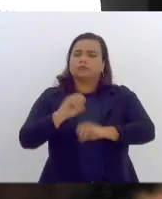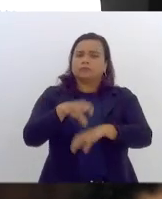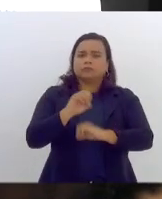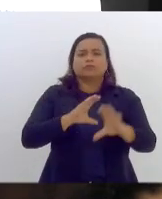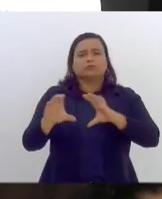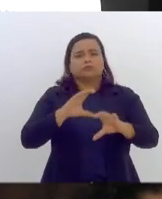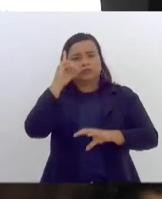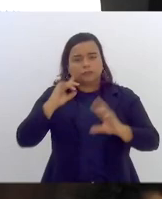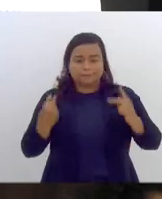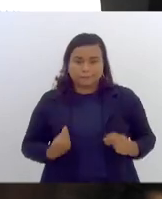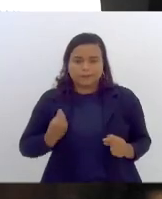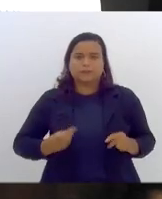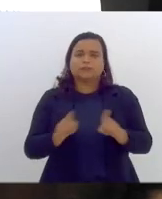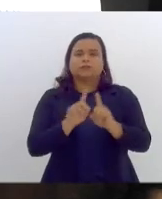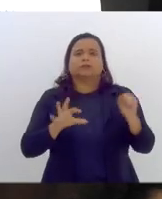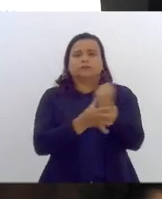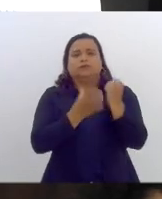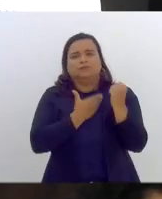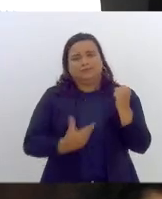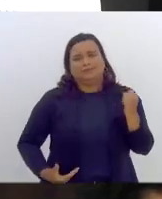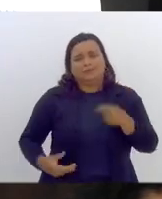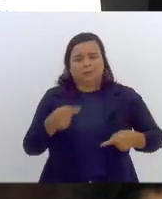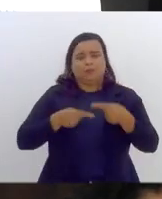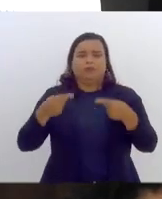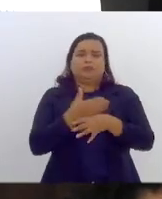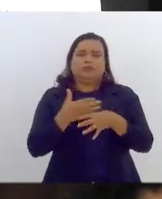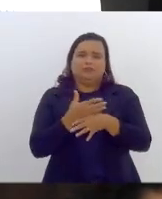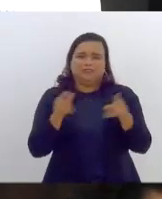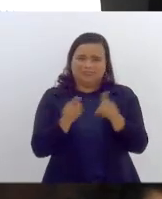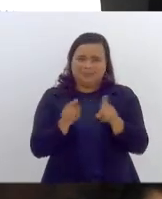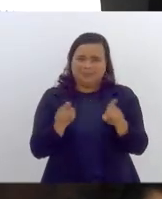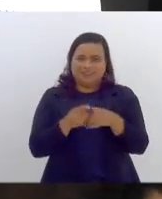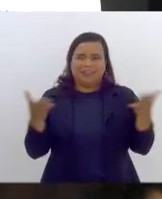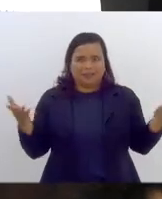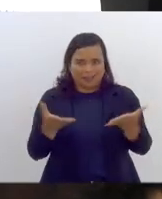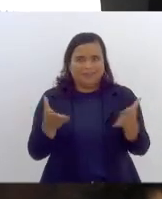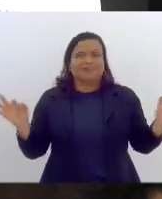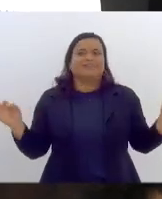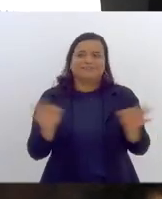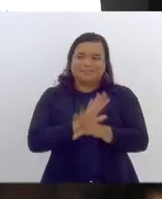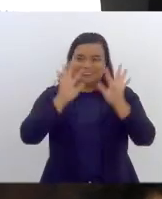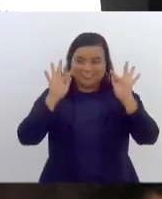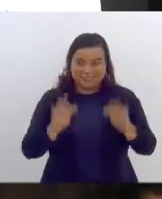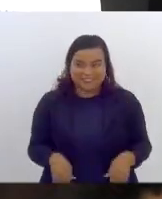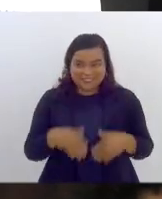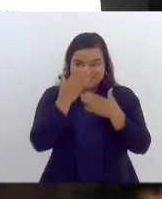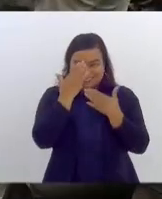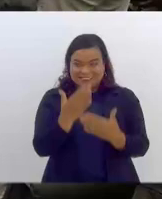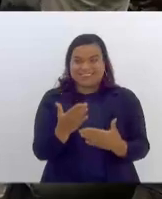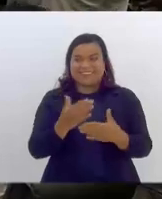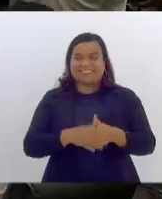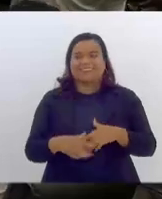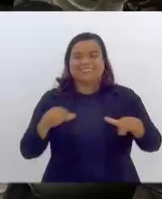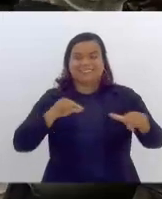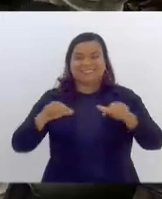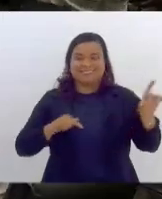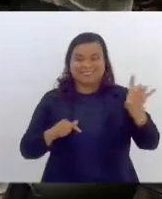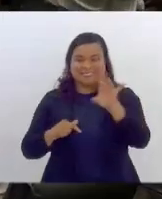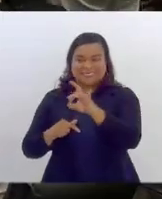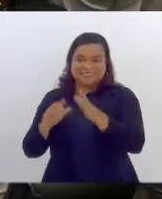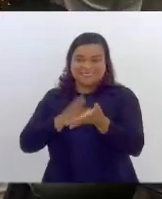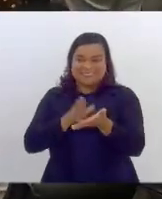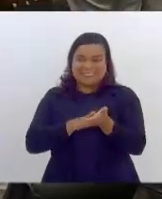vida e segurança pública e políticas urbanas. Agora o quadro está completo. Muito obrigada, gente, pelo trabalho de